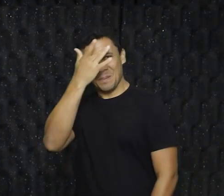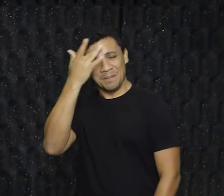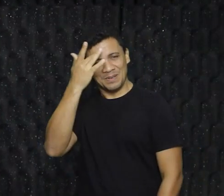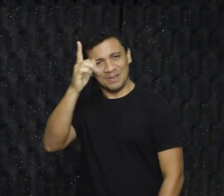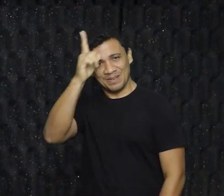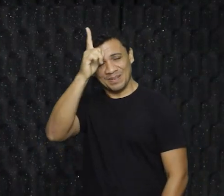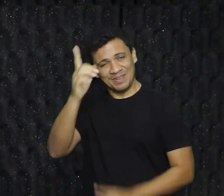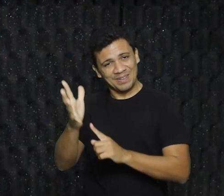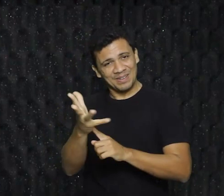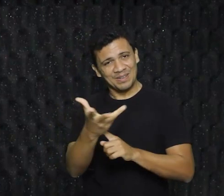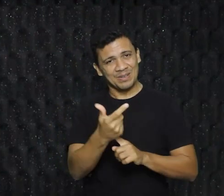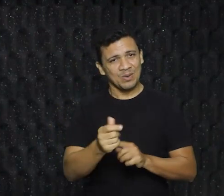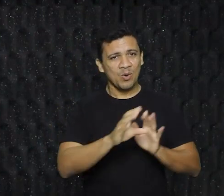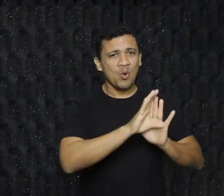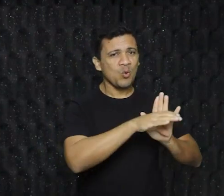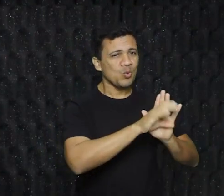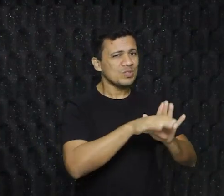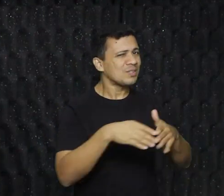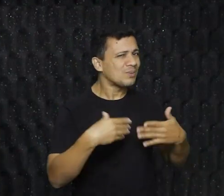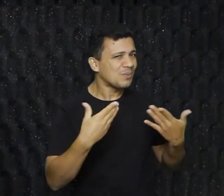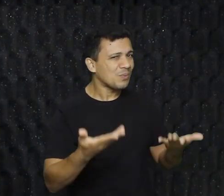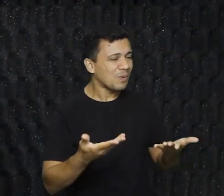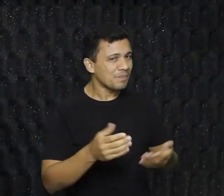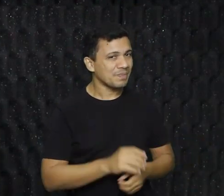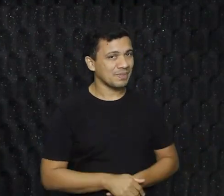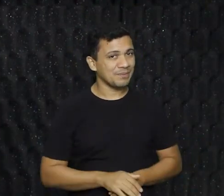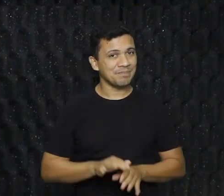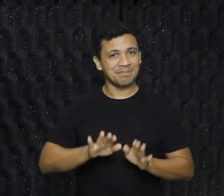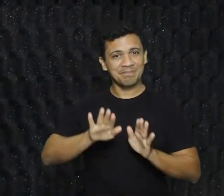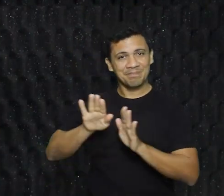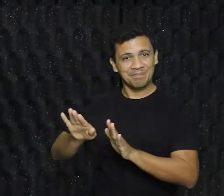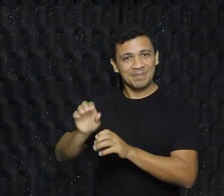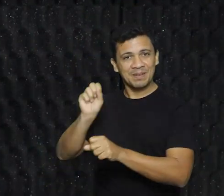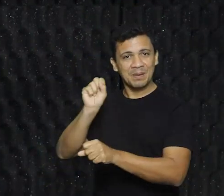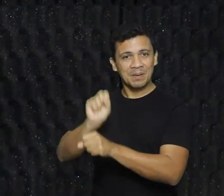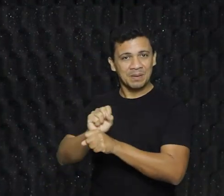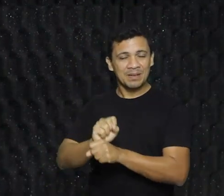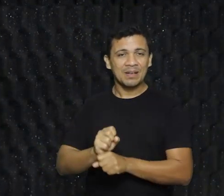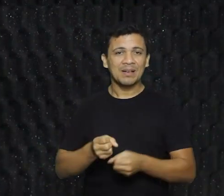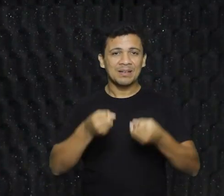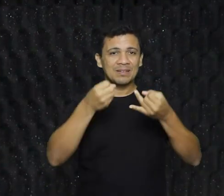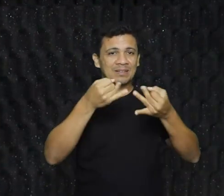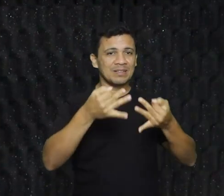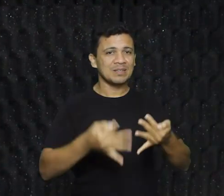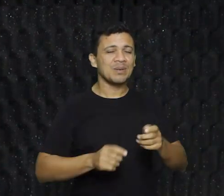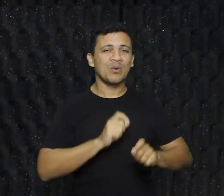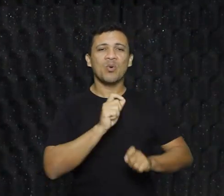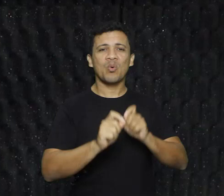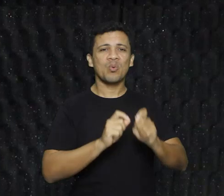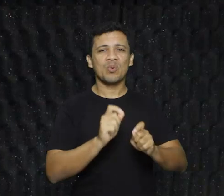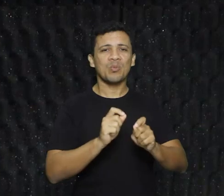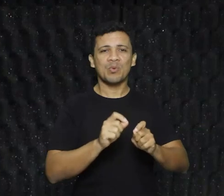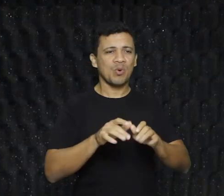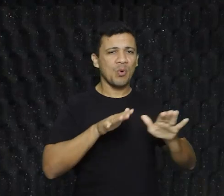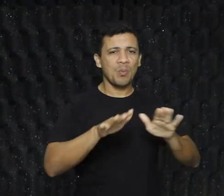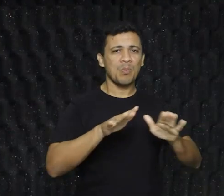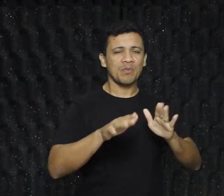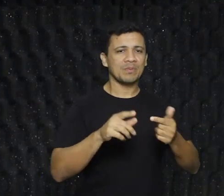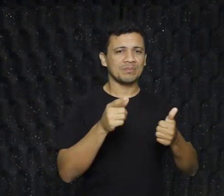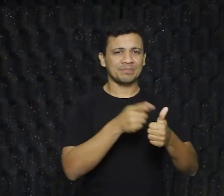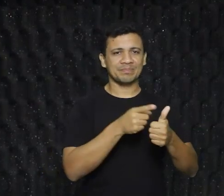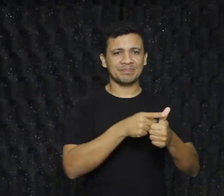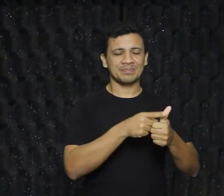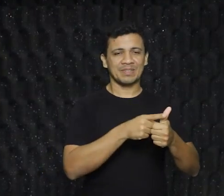quais conceitos? Eu vou parar bem aqui e a gente vai conversar sobre as vanguardas europeias iniciais do século XX.